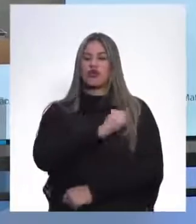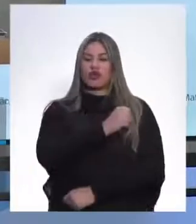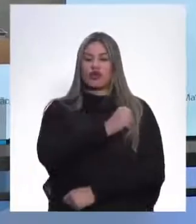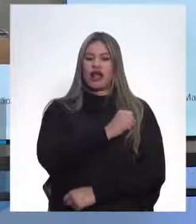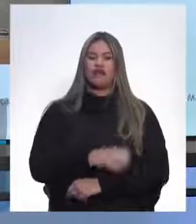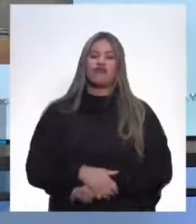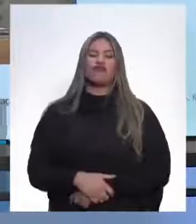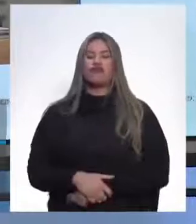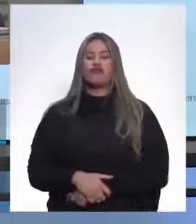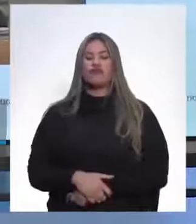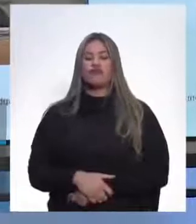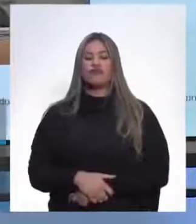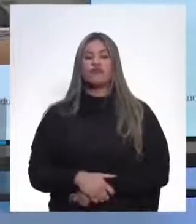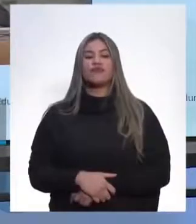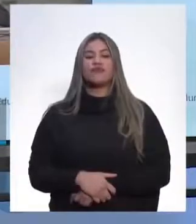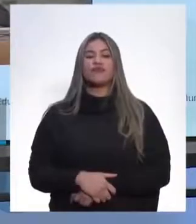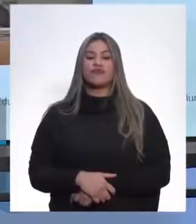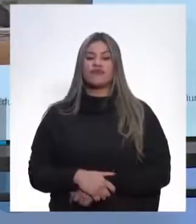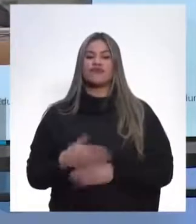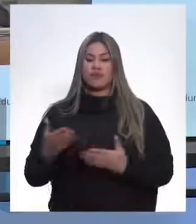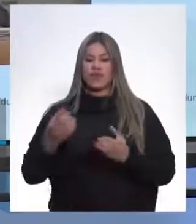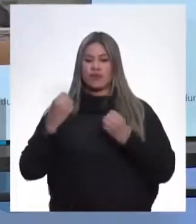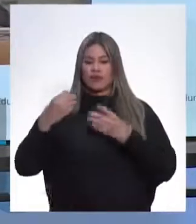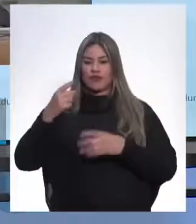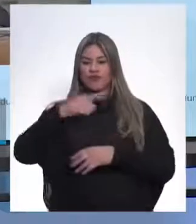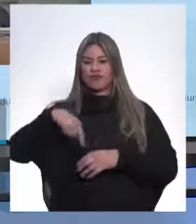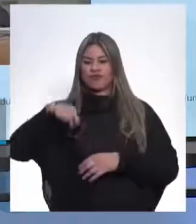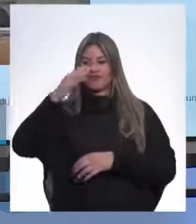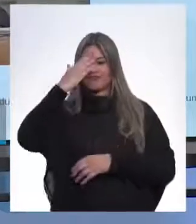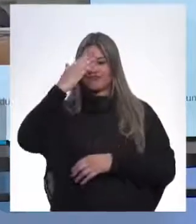que bom. Então, todos vocês já sabem quando que será a correção.